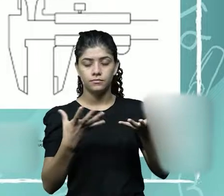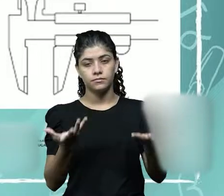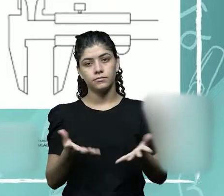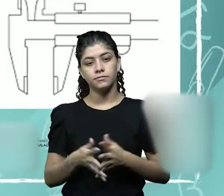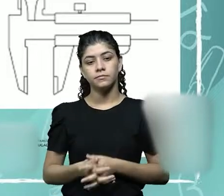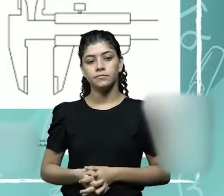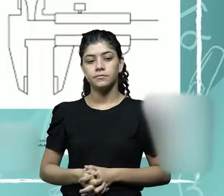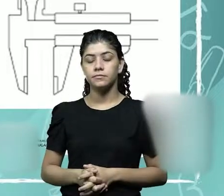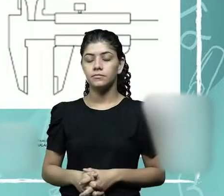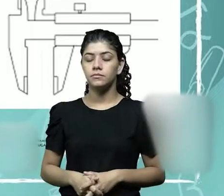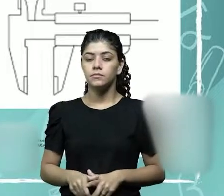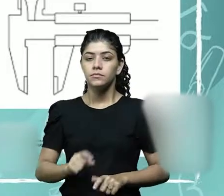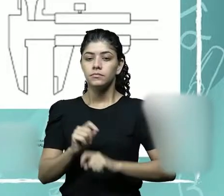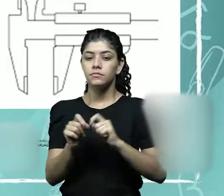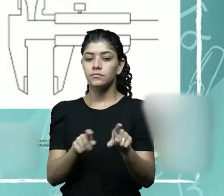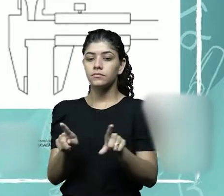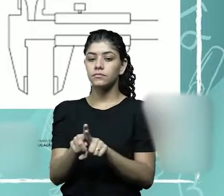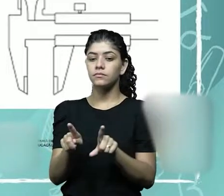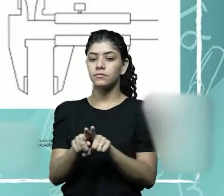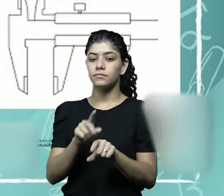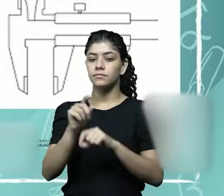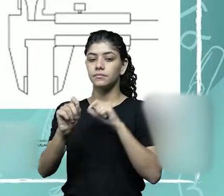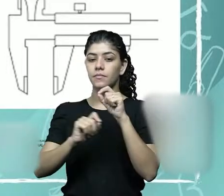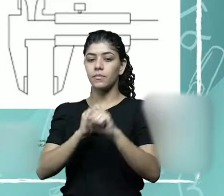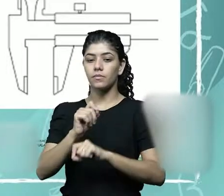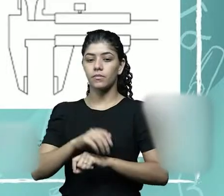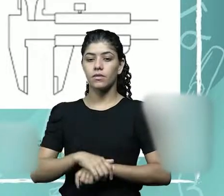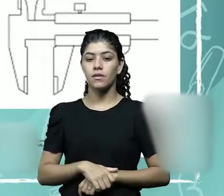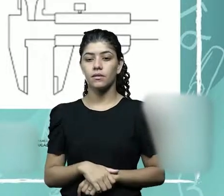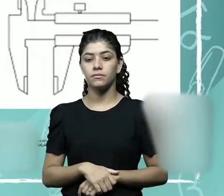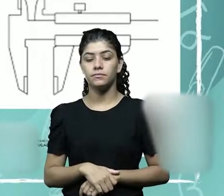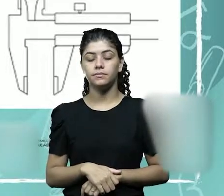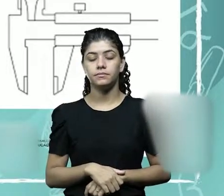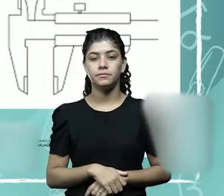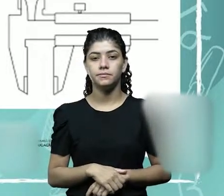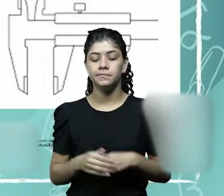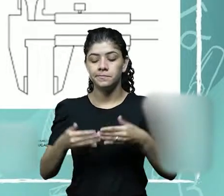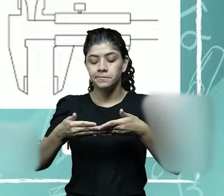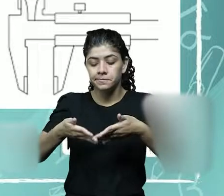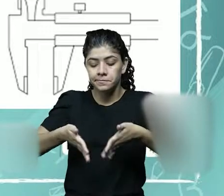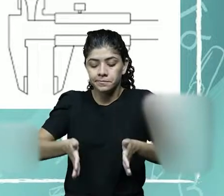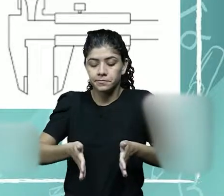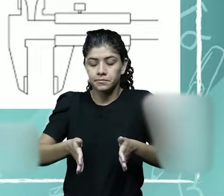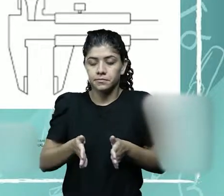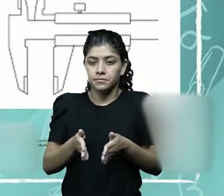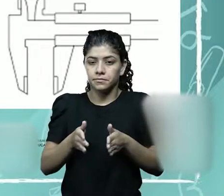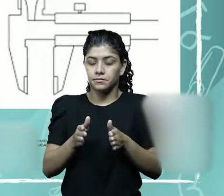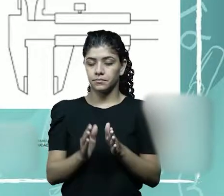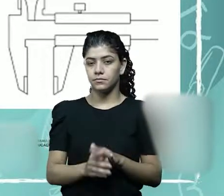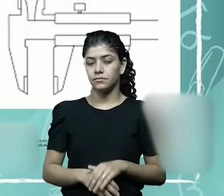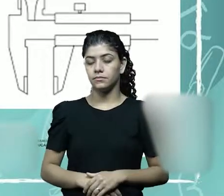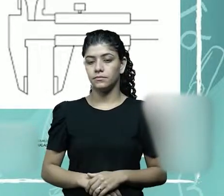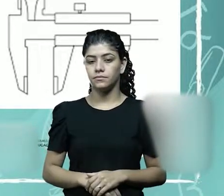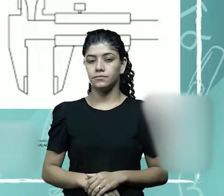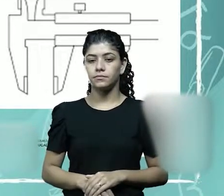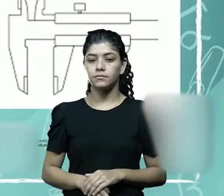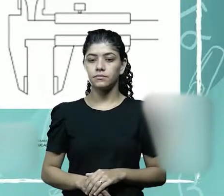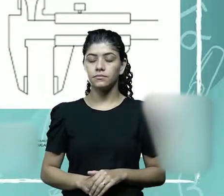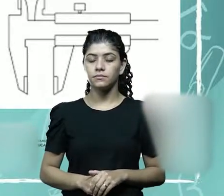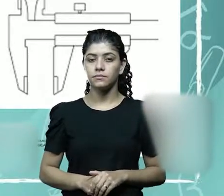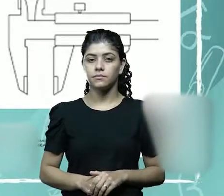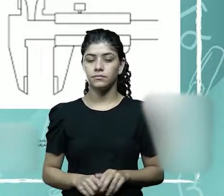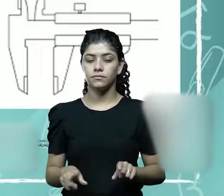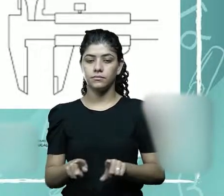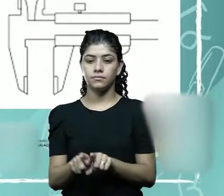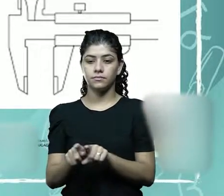medir. Assim como também a parte inferior, a abertura inferior, que mede a